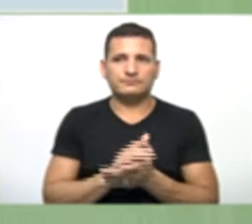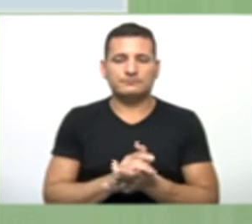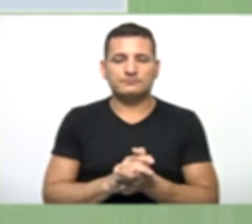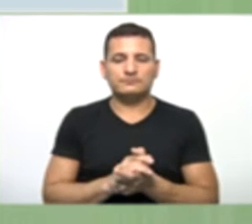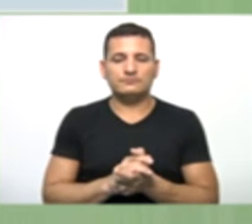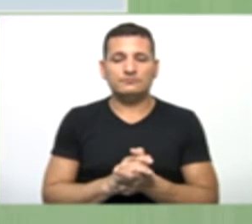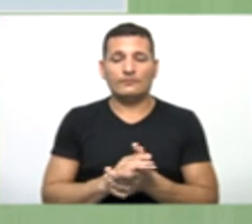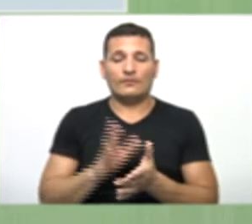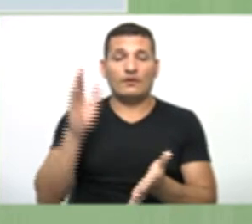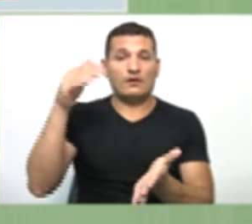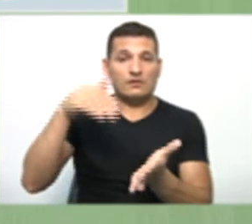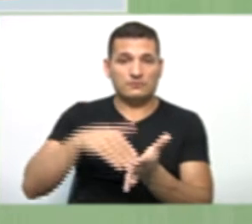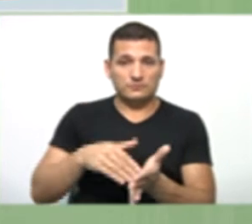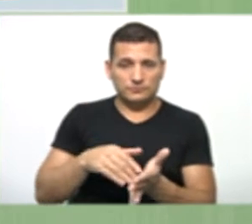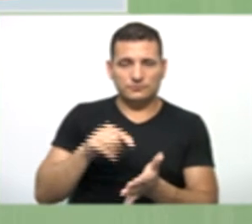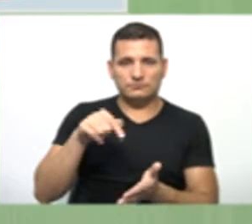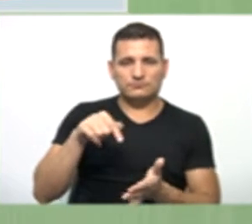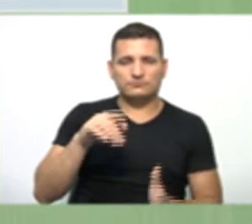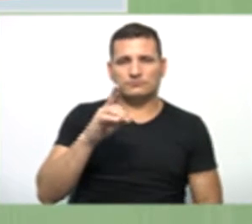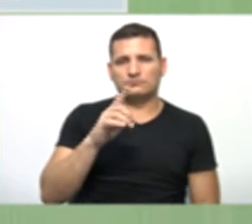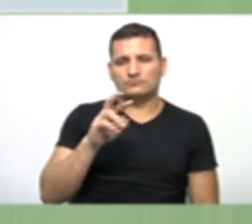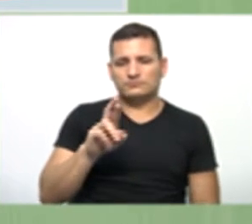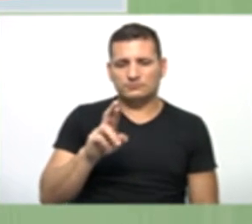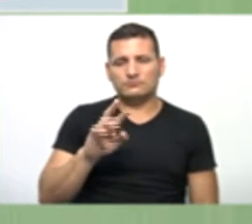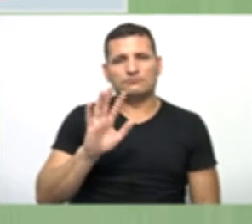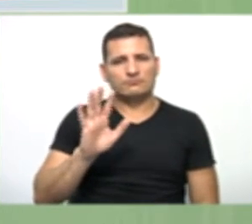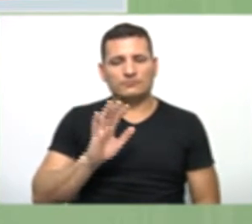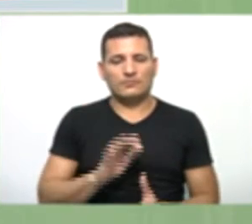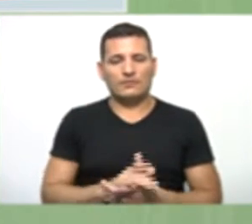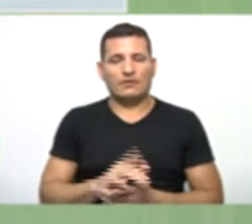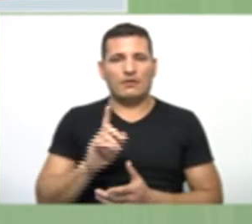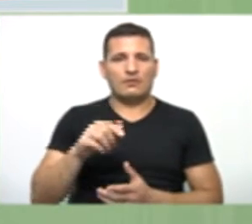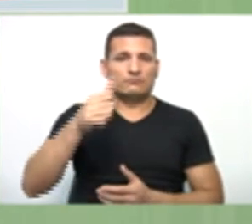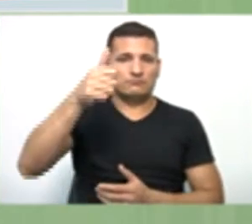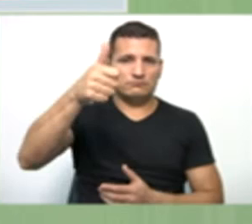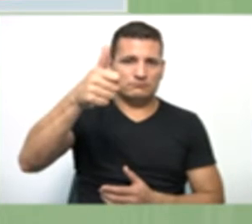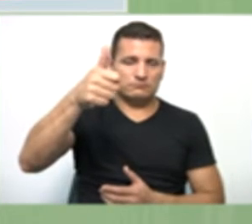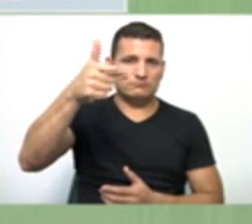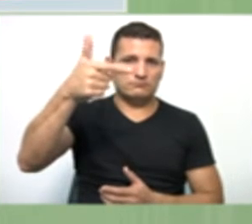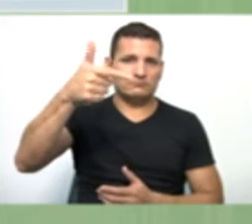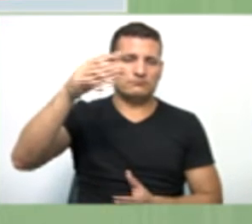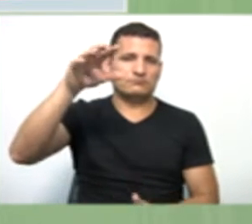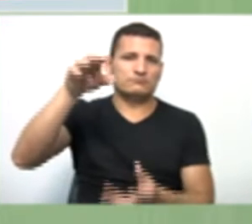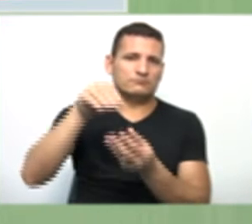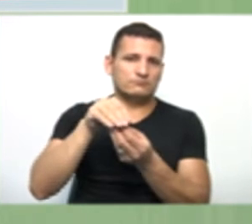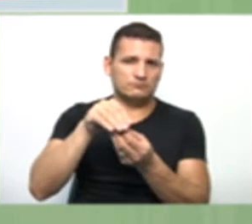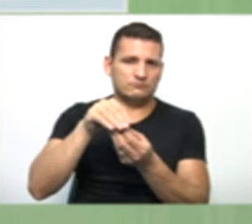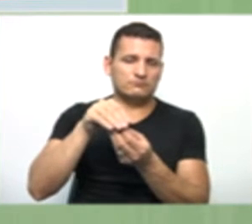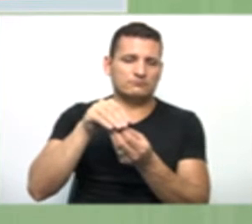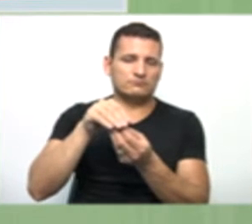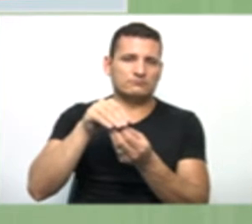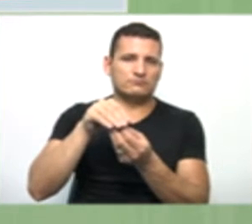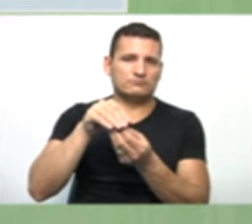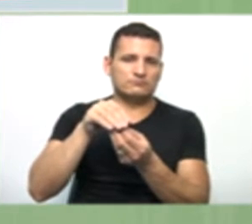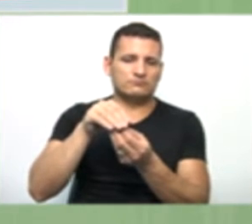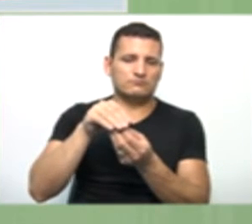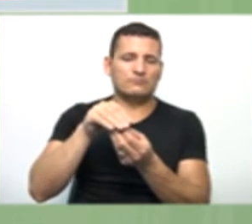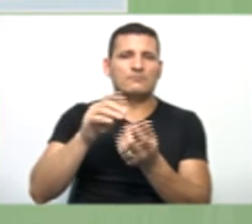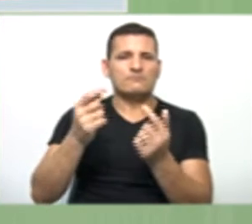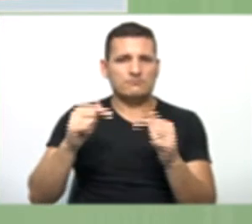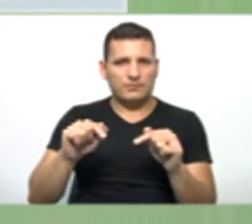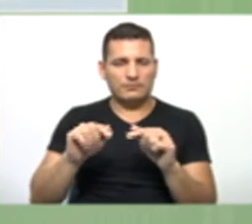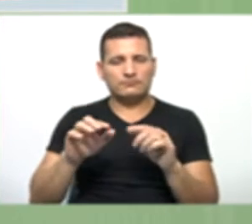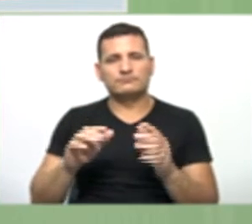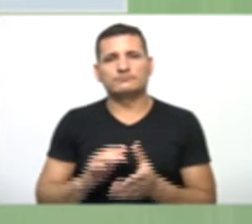de baixo, a terceira equação aqui, é uma junção da primeira mais a segunda, que aí gera a